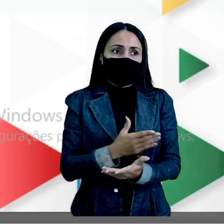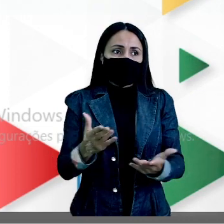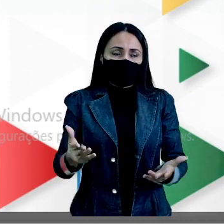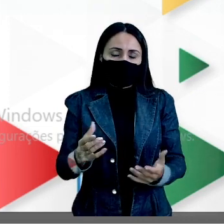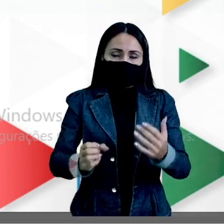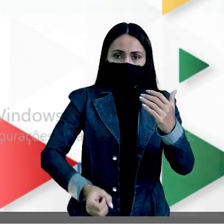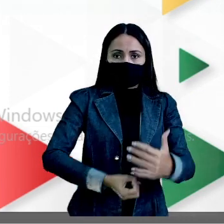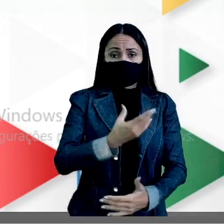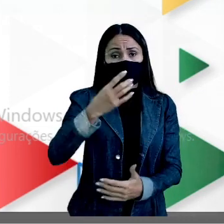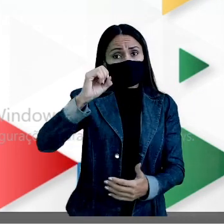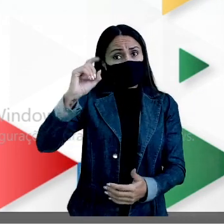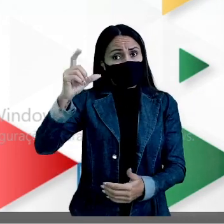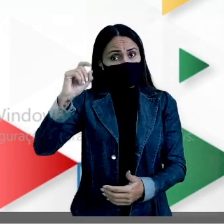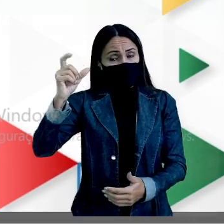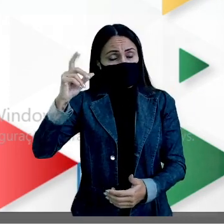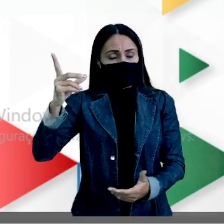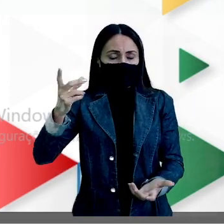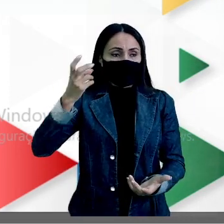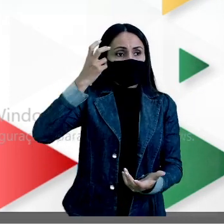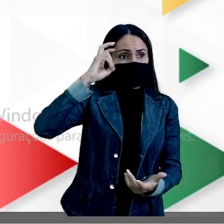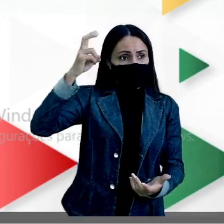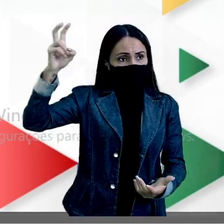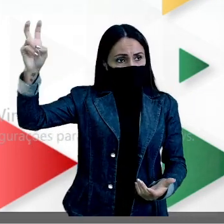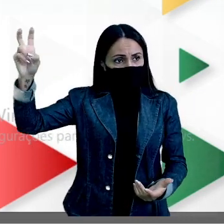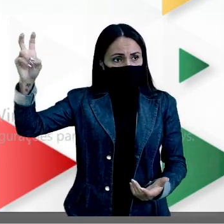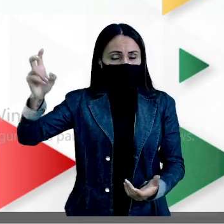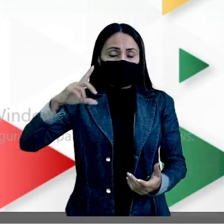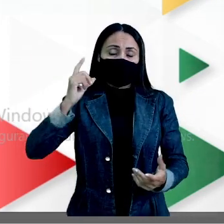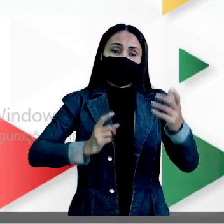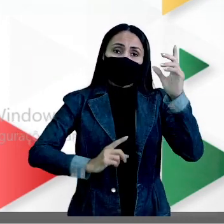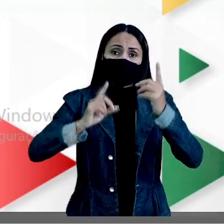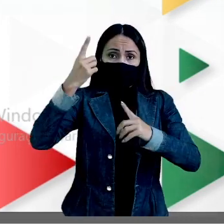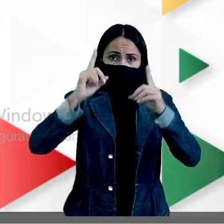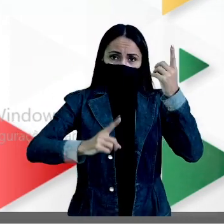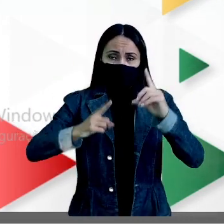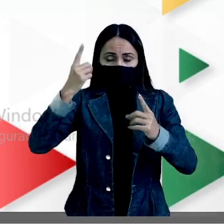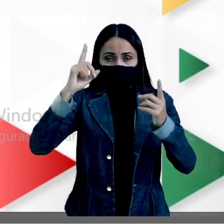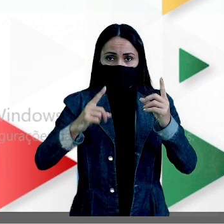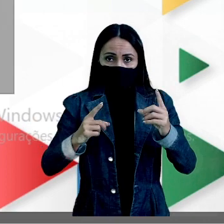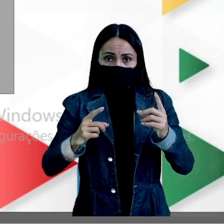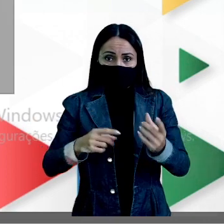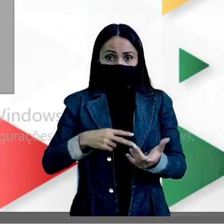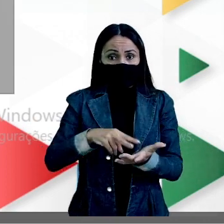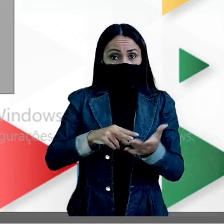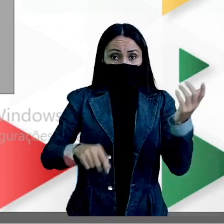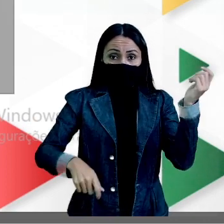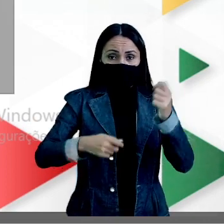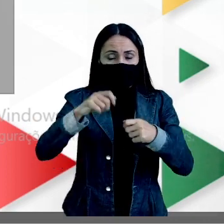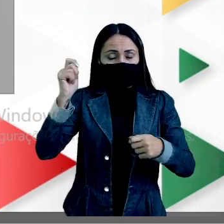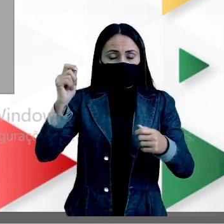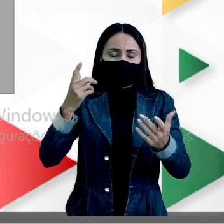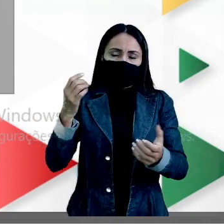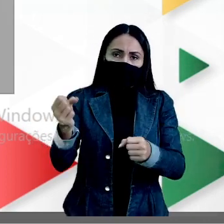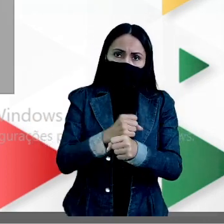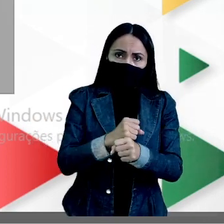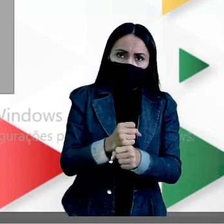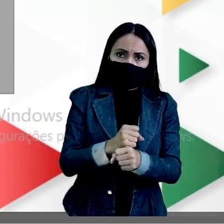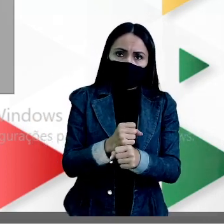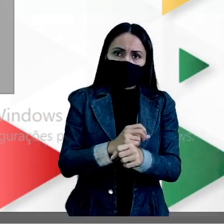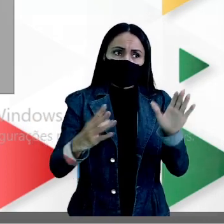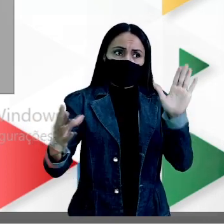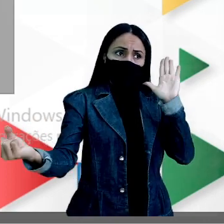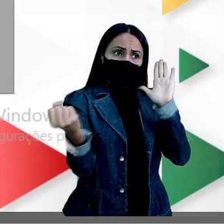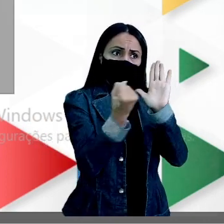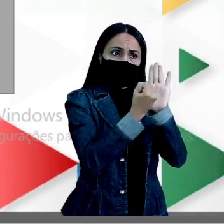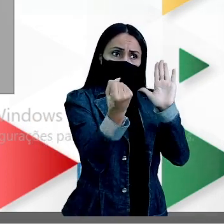Olinda, né? É uma atividade de expressão cultural, a agremiação carnavalesca Clube de Frevo, tá? E o ano de registro do Patrimônio Vivo